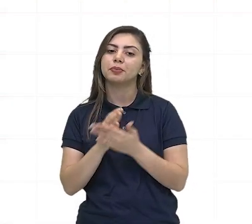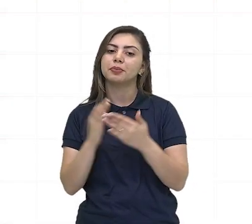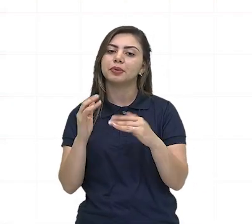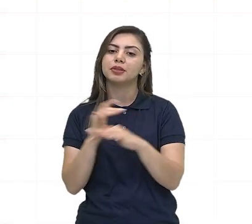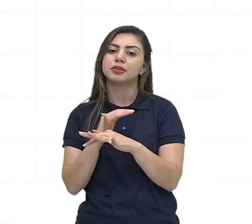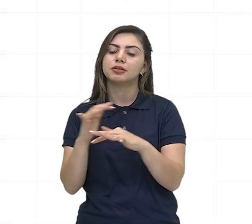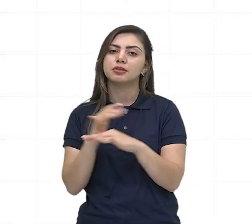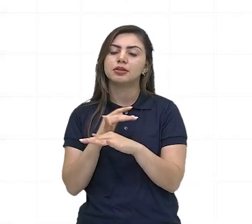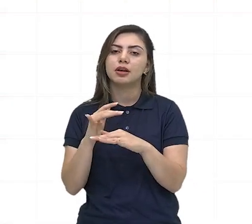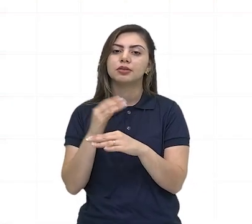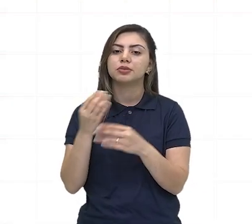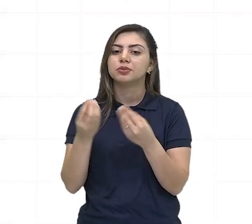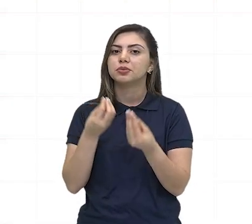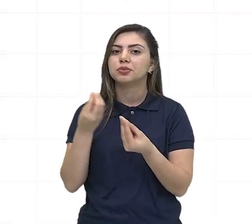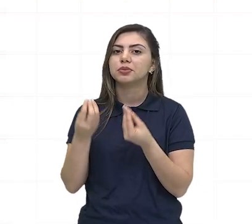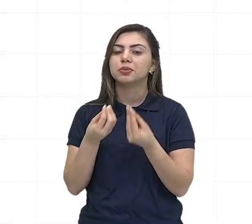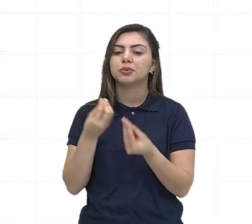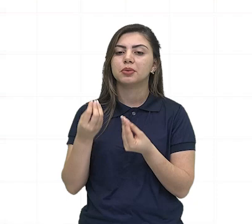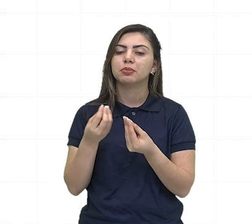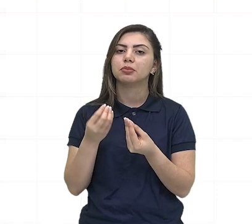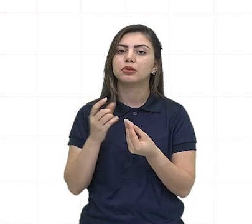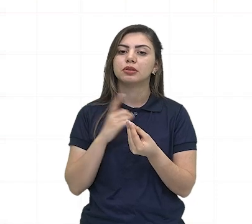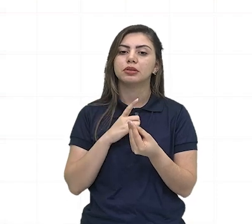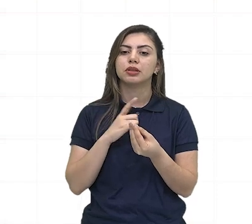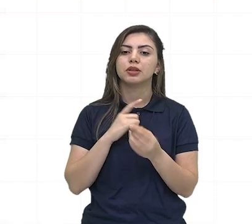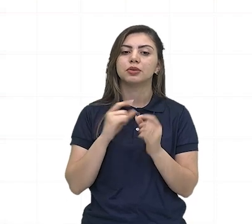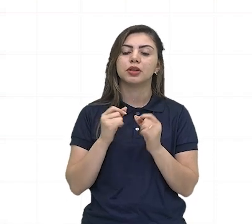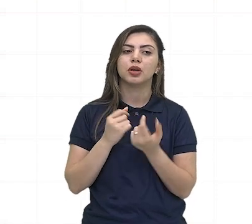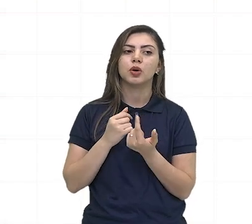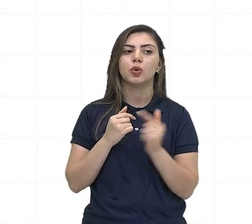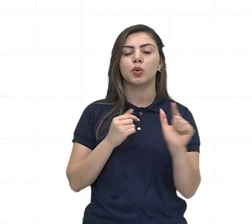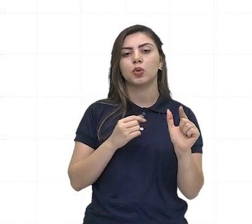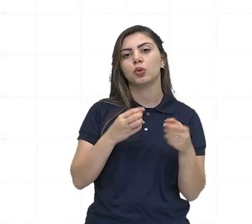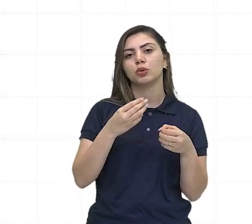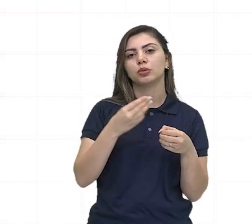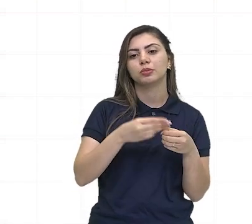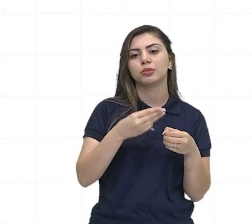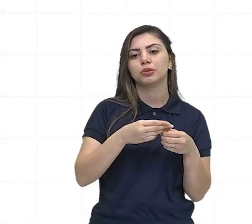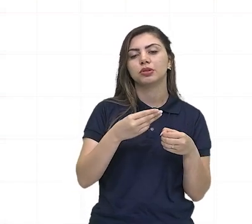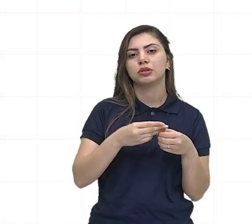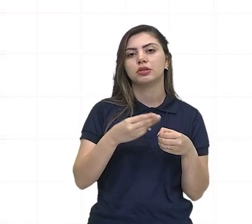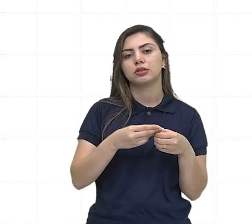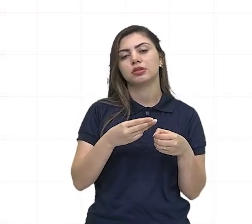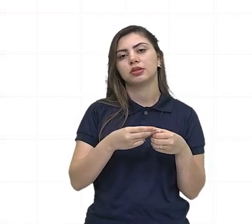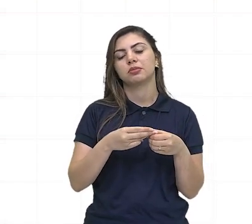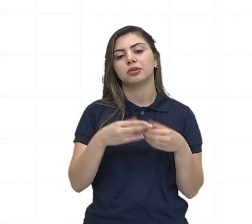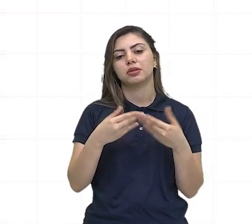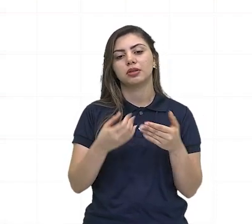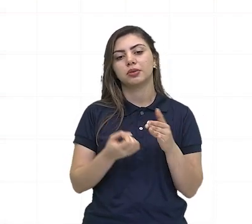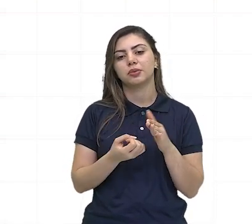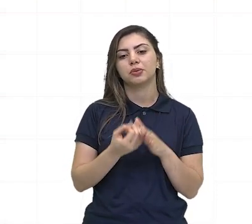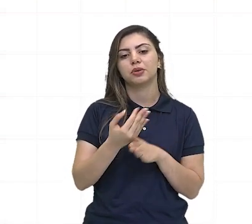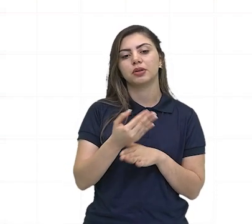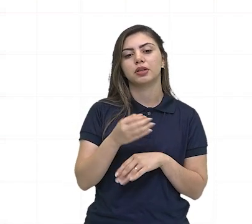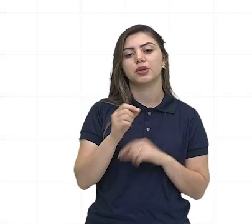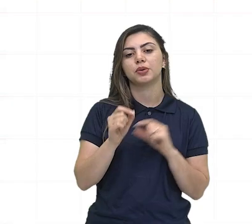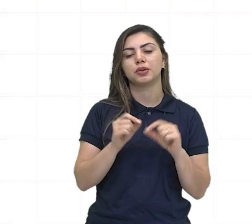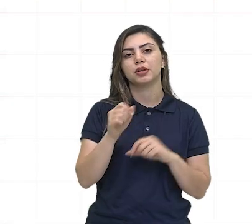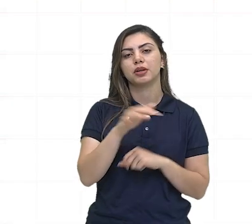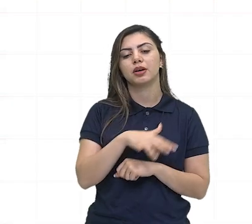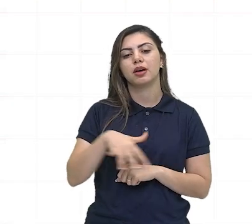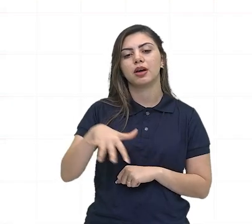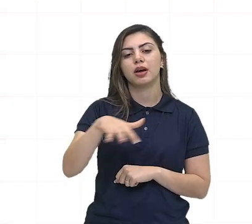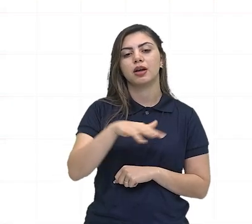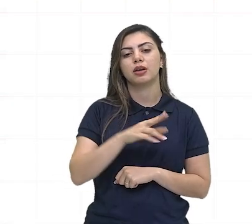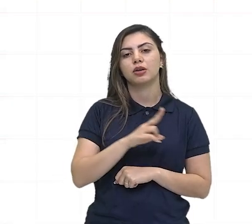unem fisicamente à sua área urbana com a de outro município vizinho, formando um espaço contínuo que é